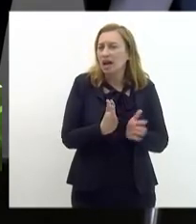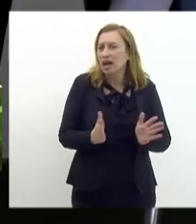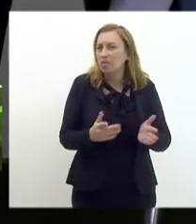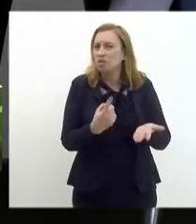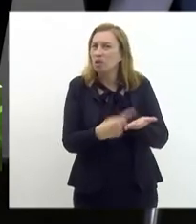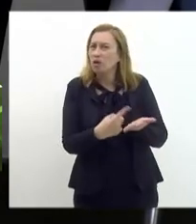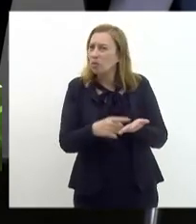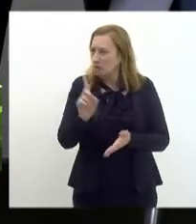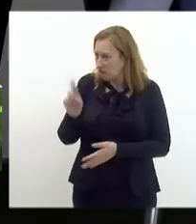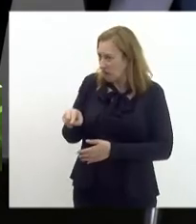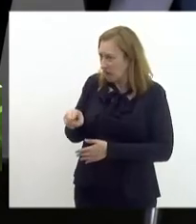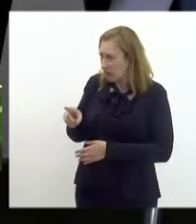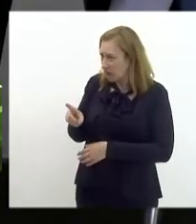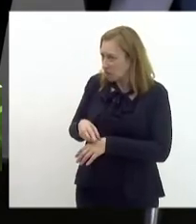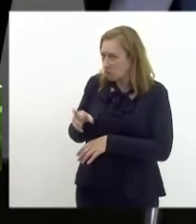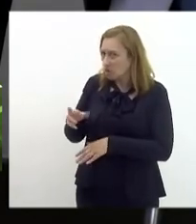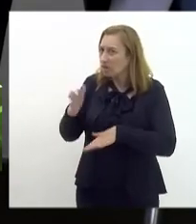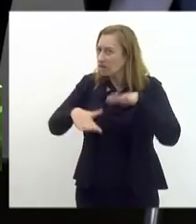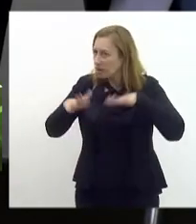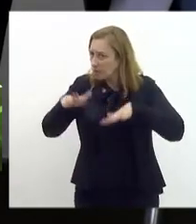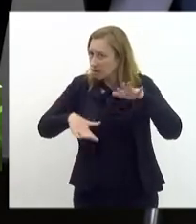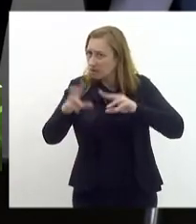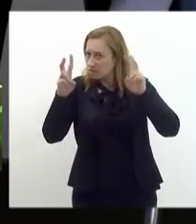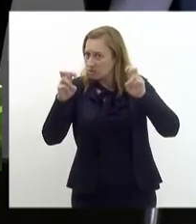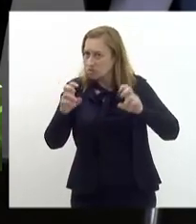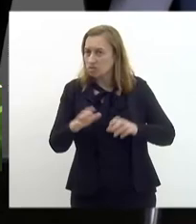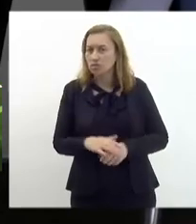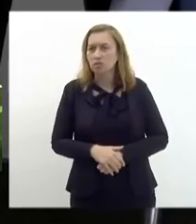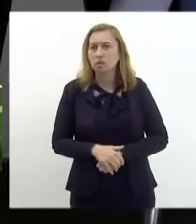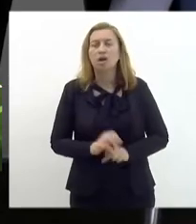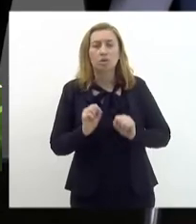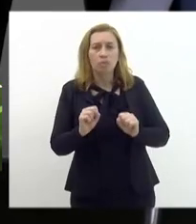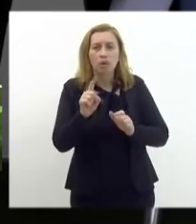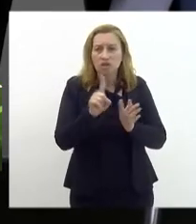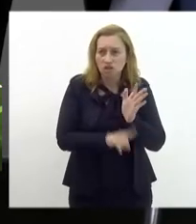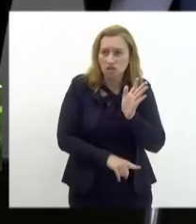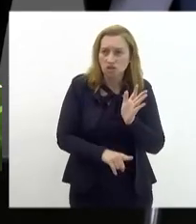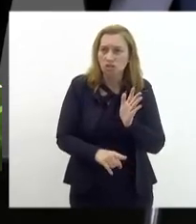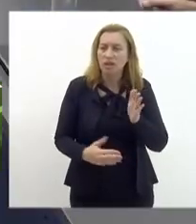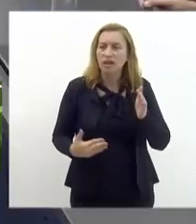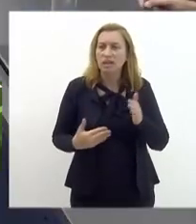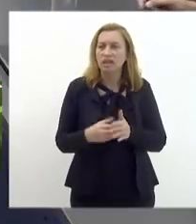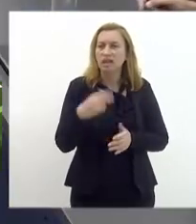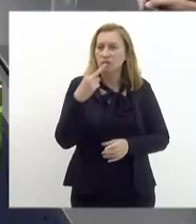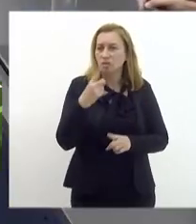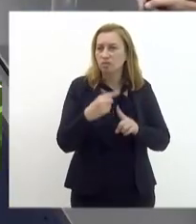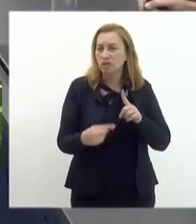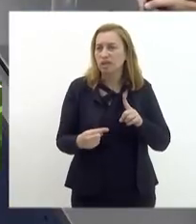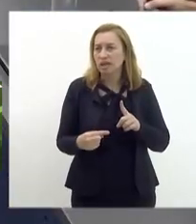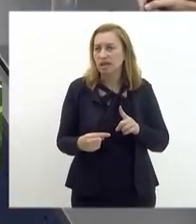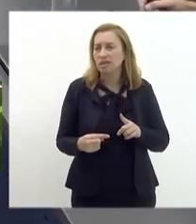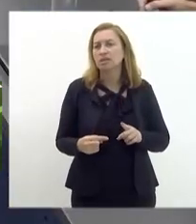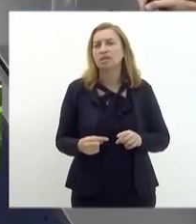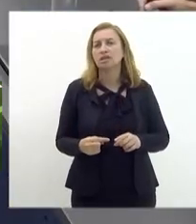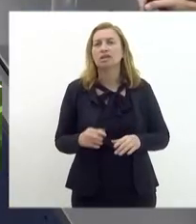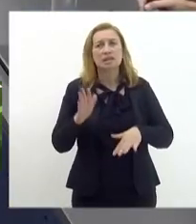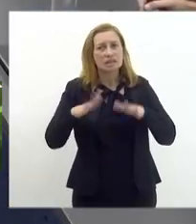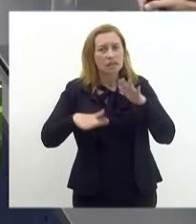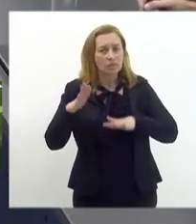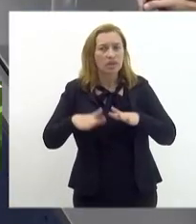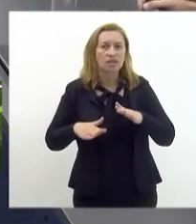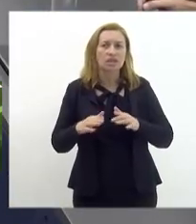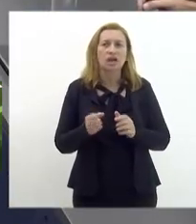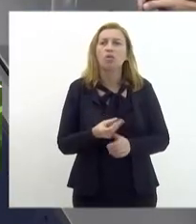doutor? Dependendo da situação. Não, ela pode ser reduzida em até 2/3. Isso. Mas tem que ser pago. Dependendo do